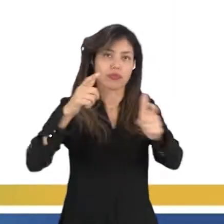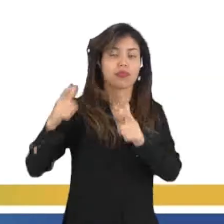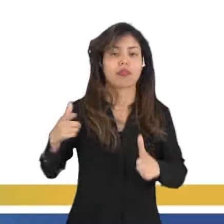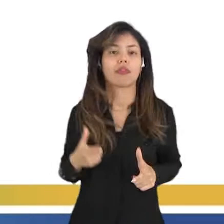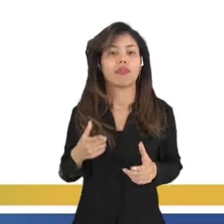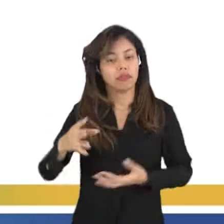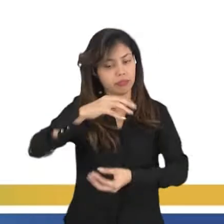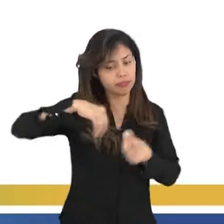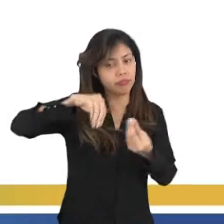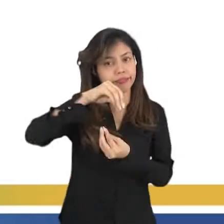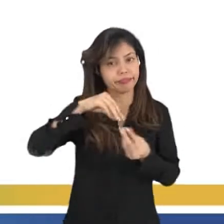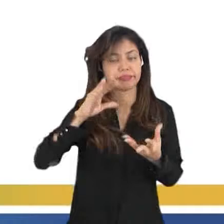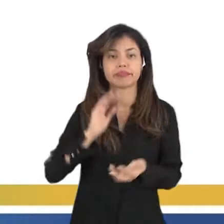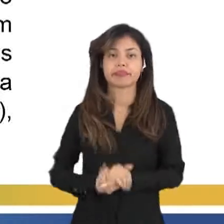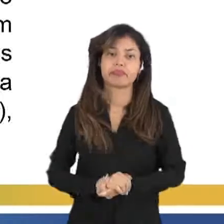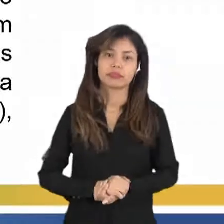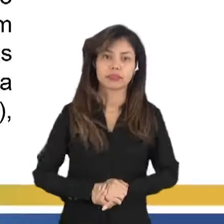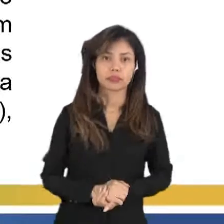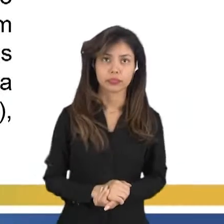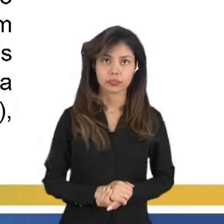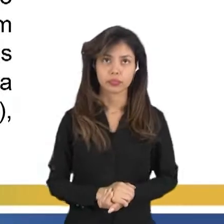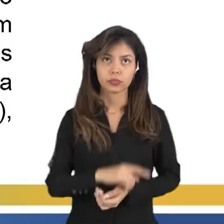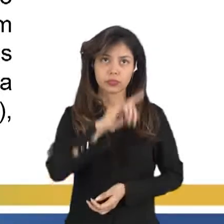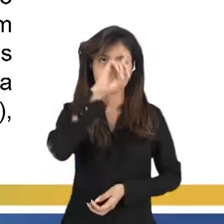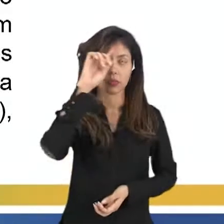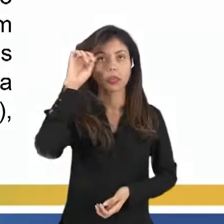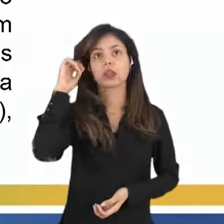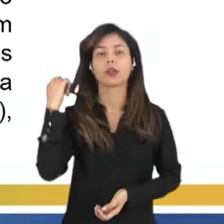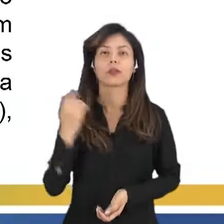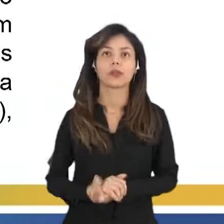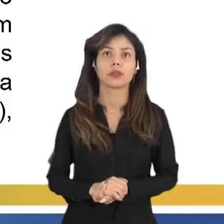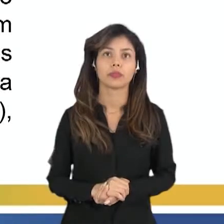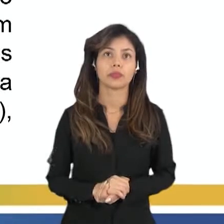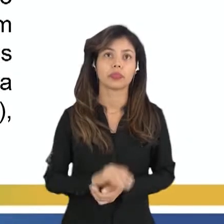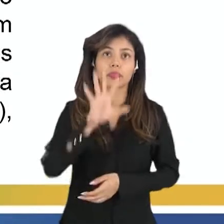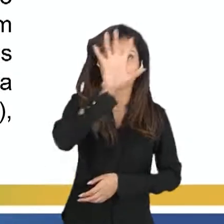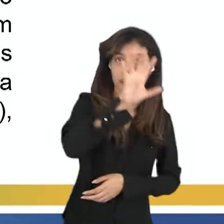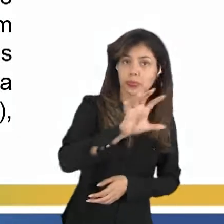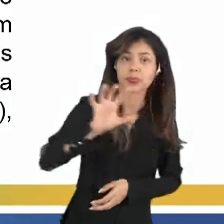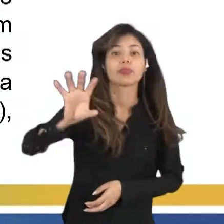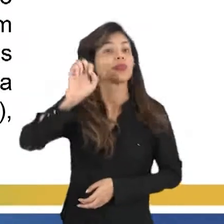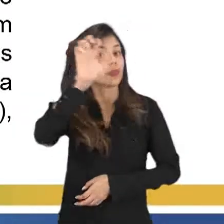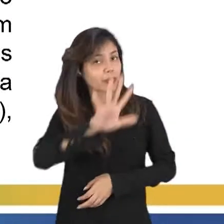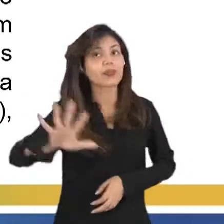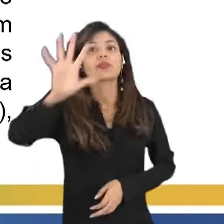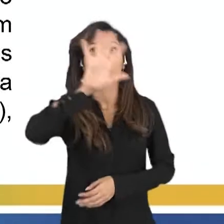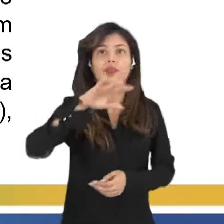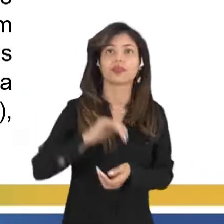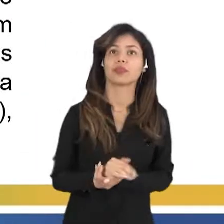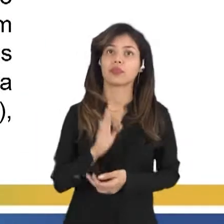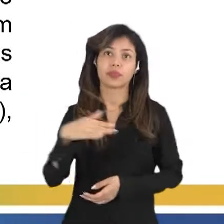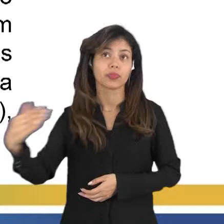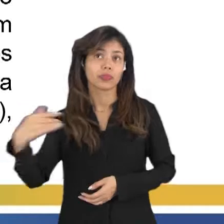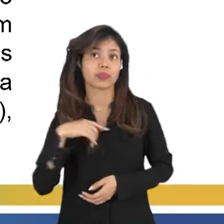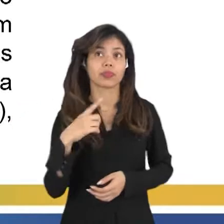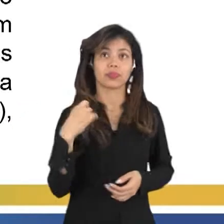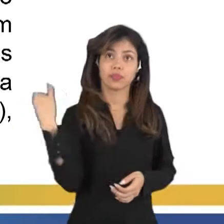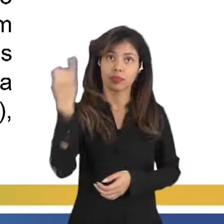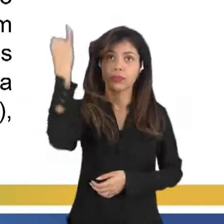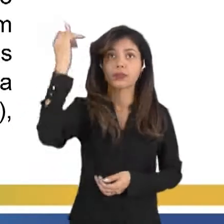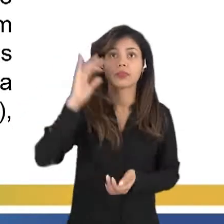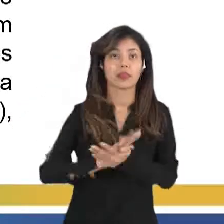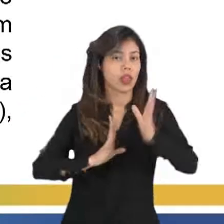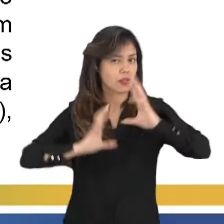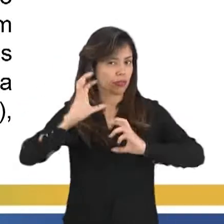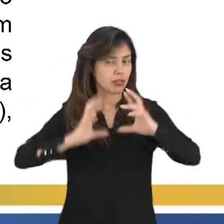que estão envolvidos. No continente europeu, uma das principais causas de conflito